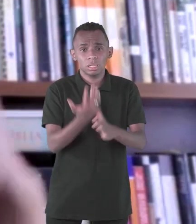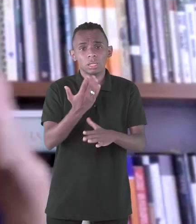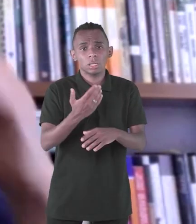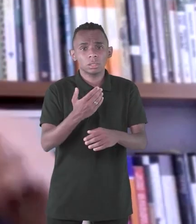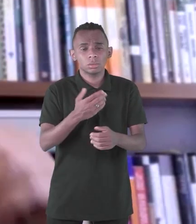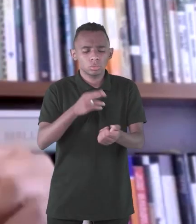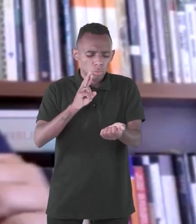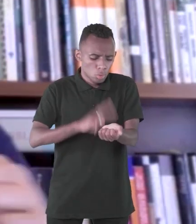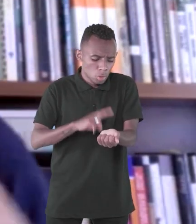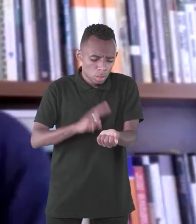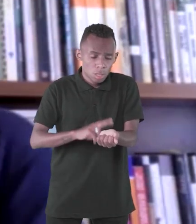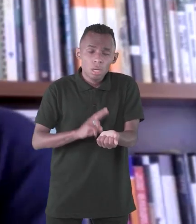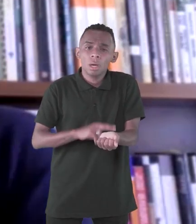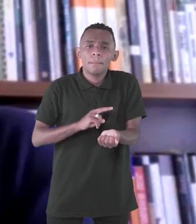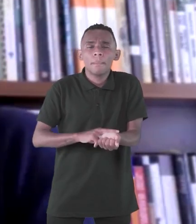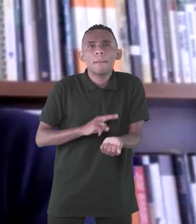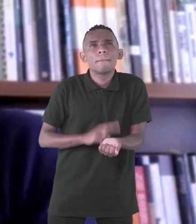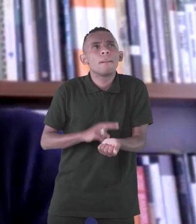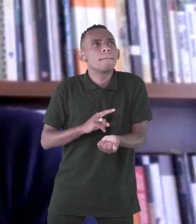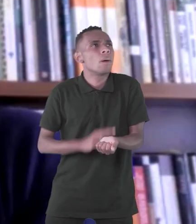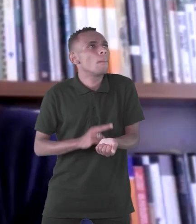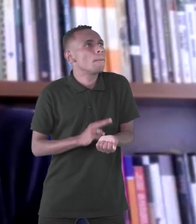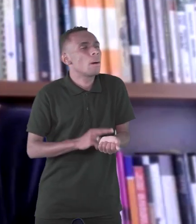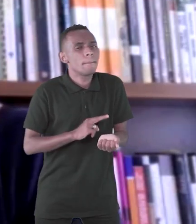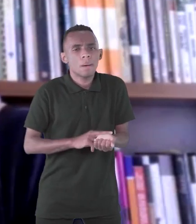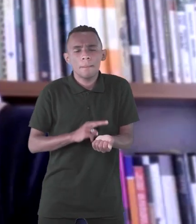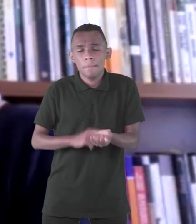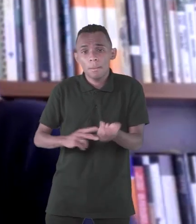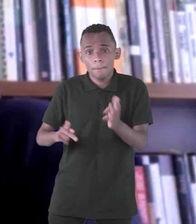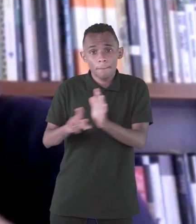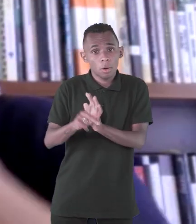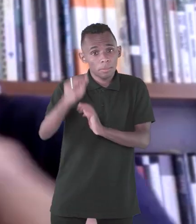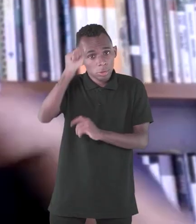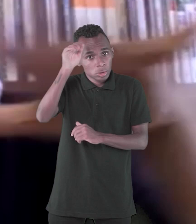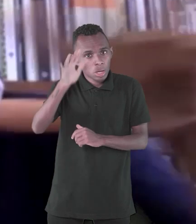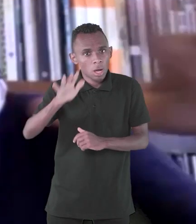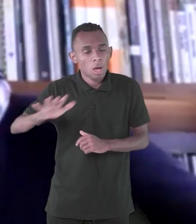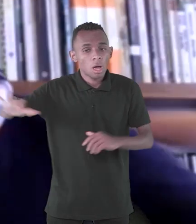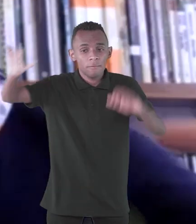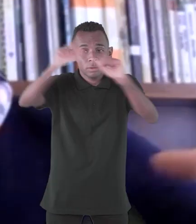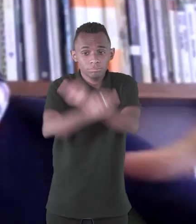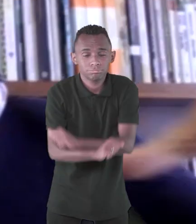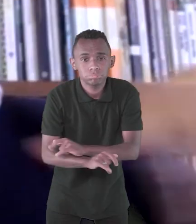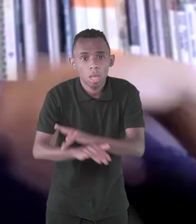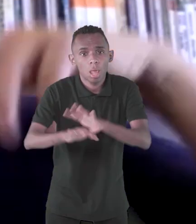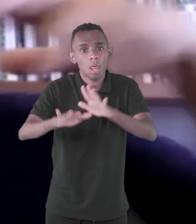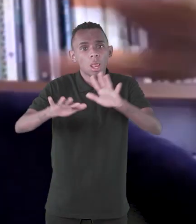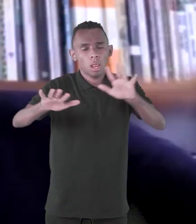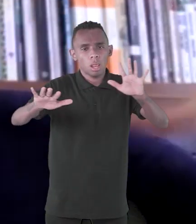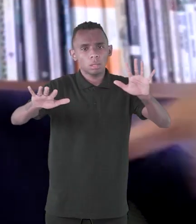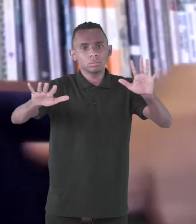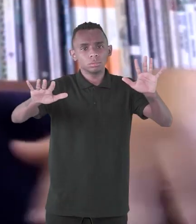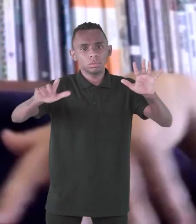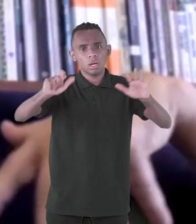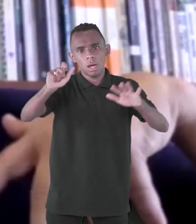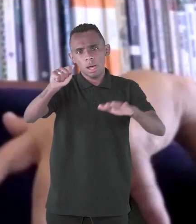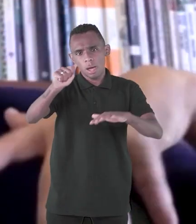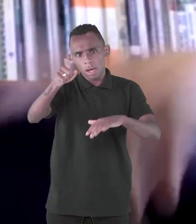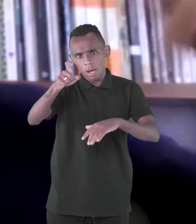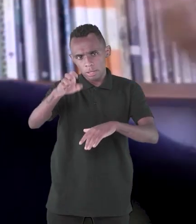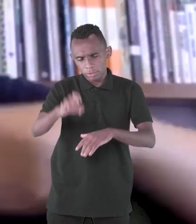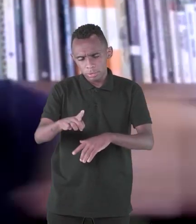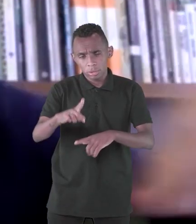dos ritmos africanos e espalhando isso, não só pelo axé, mas pela